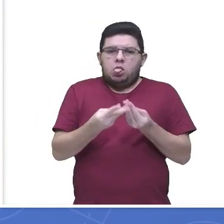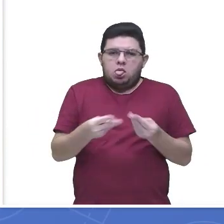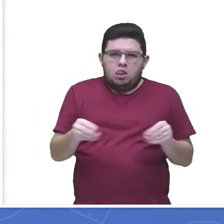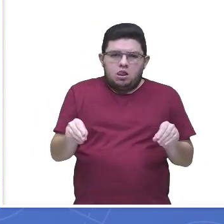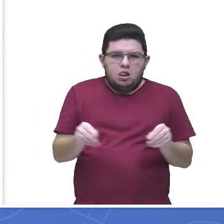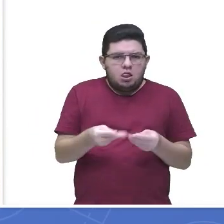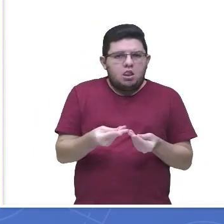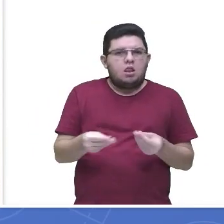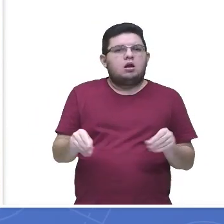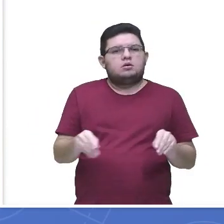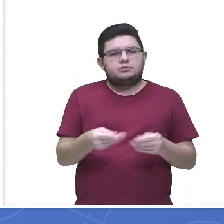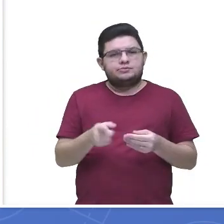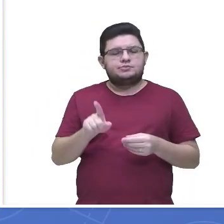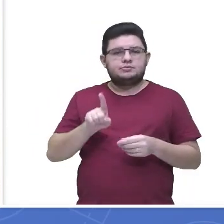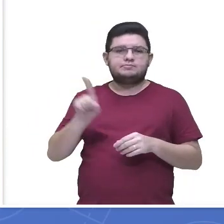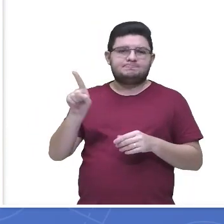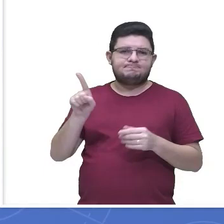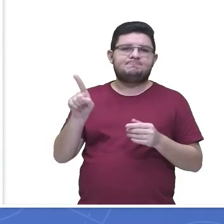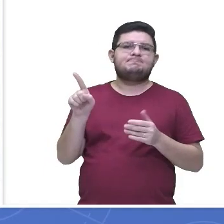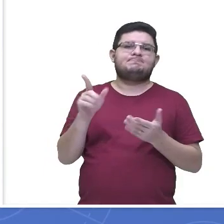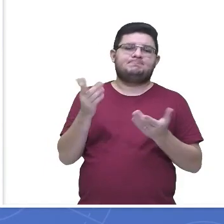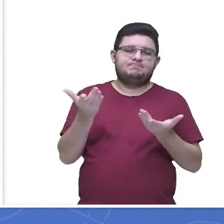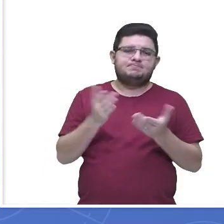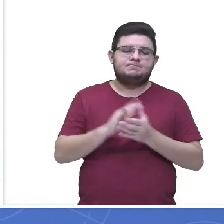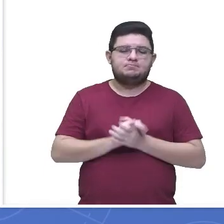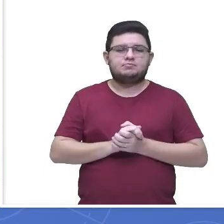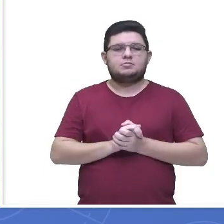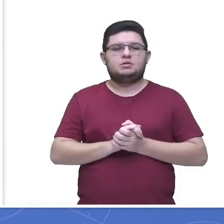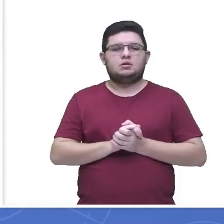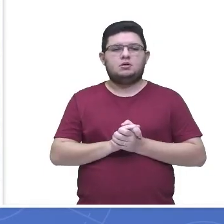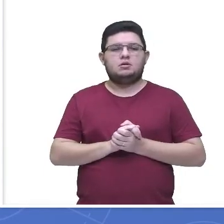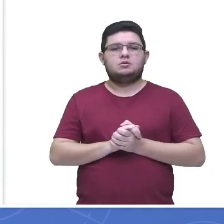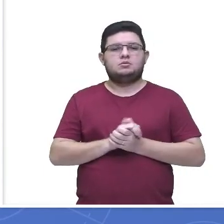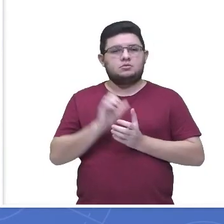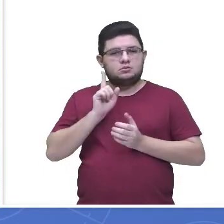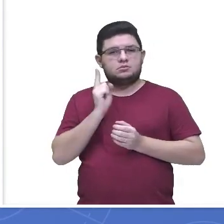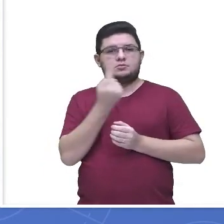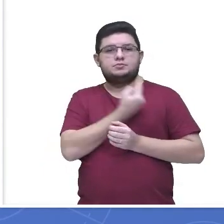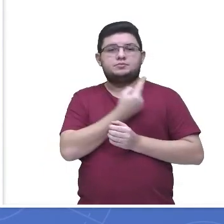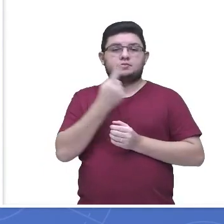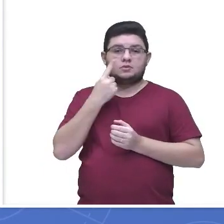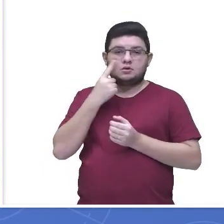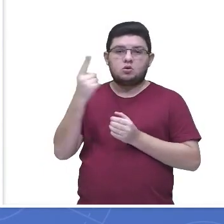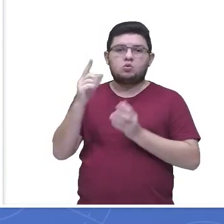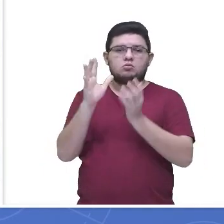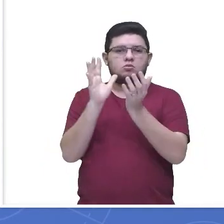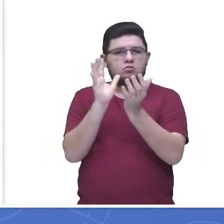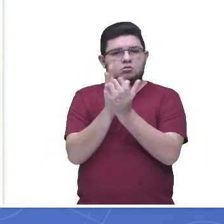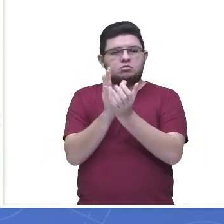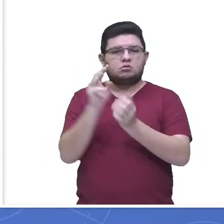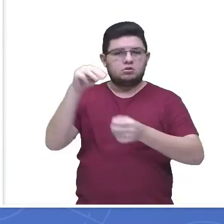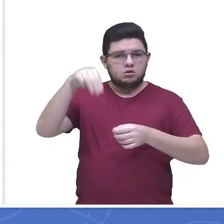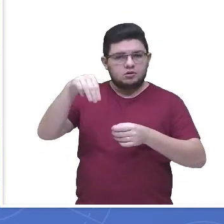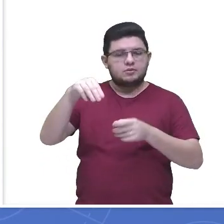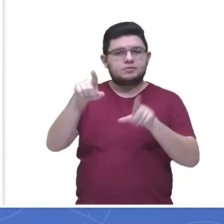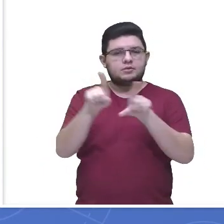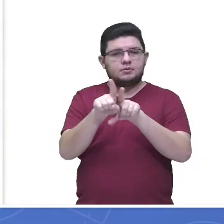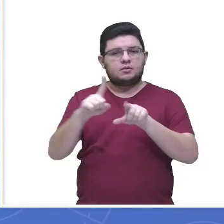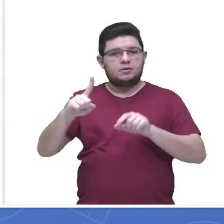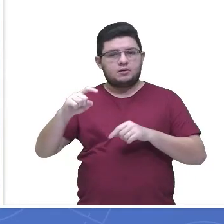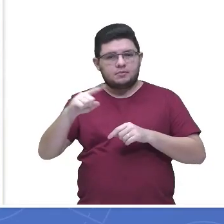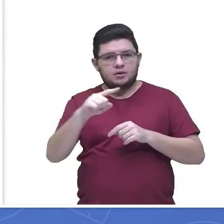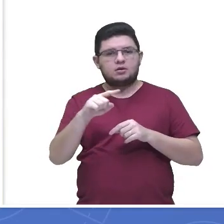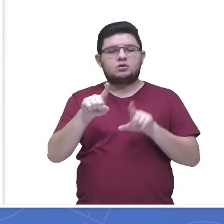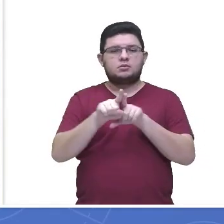uma diarreia no caso dessa contaminação, certo? Então a gente viu aí um pouco sobre o reino Monera, as bactérias, né, e as